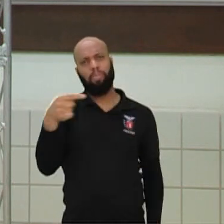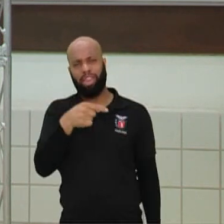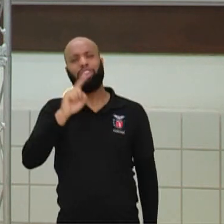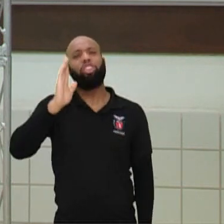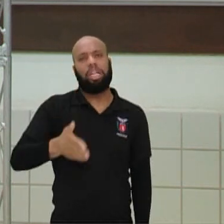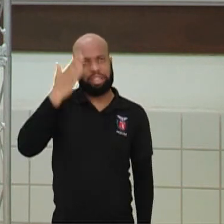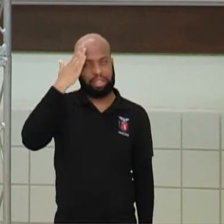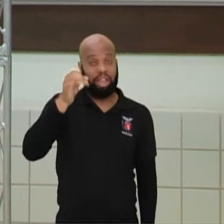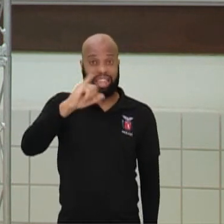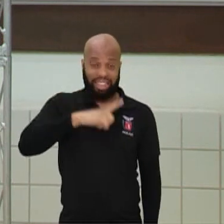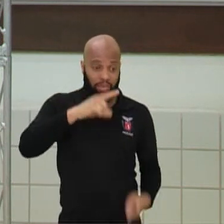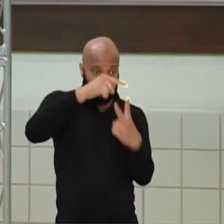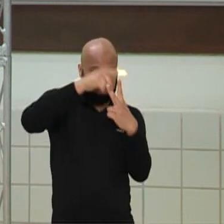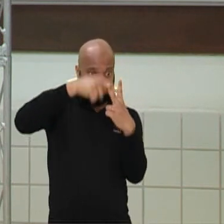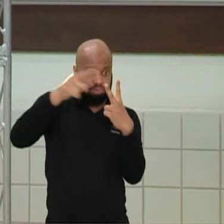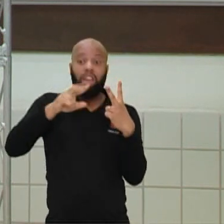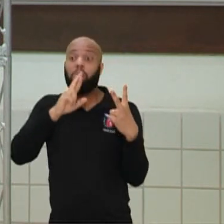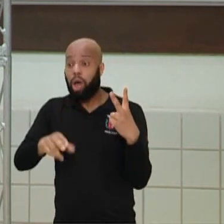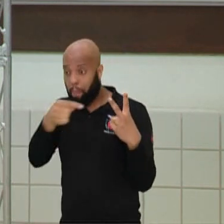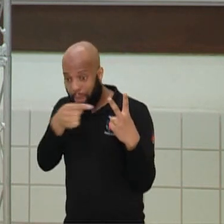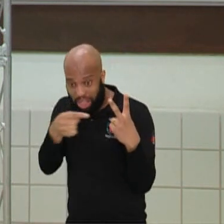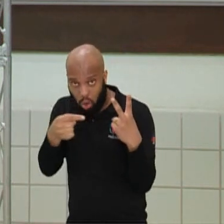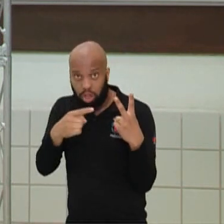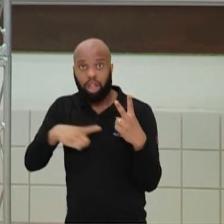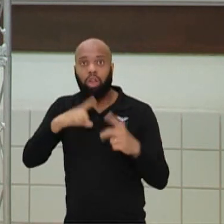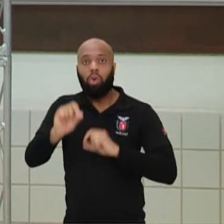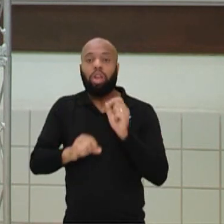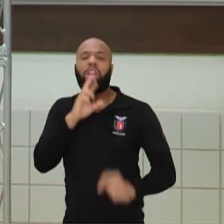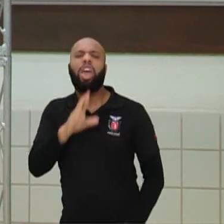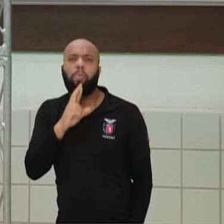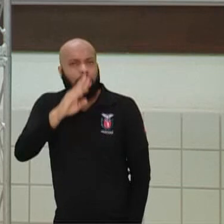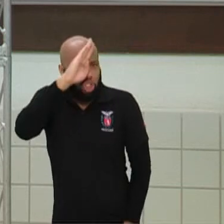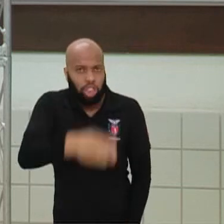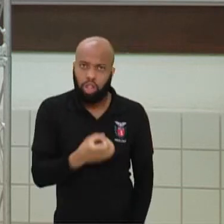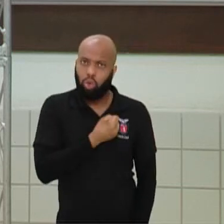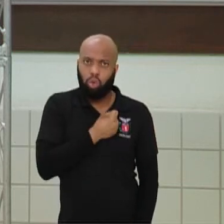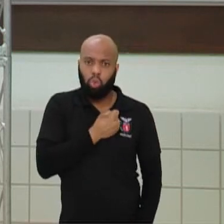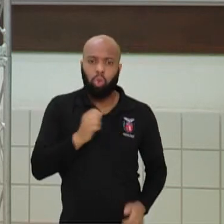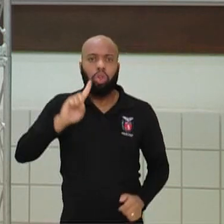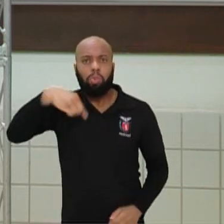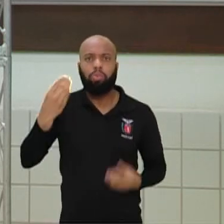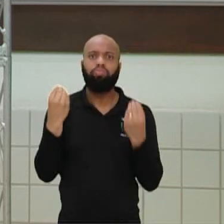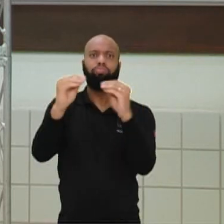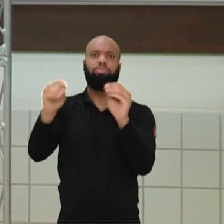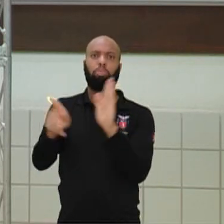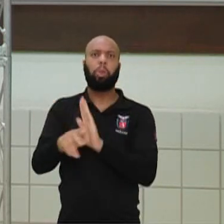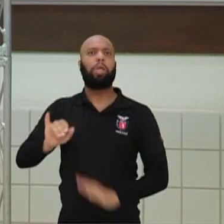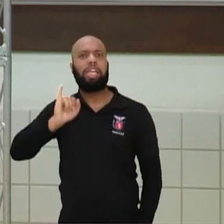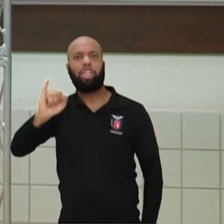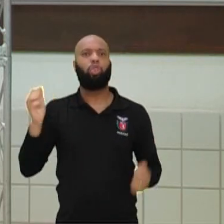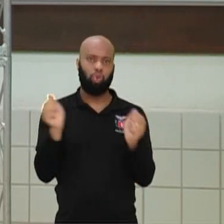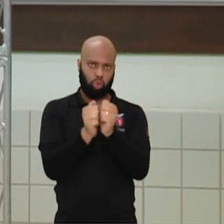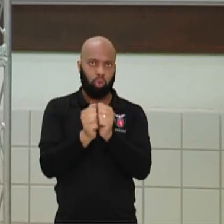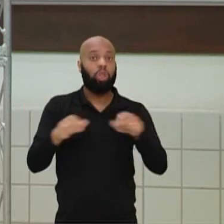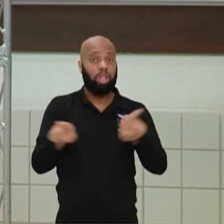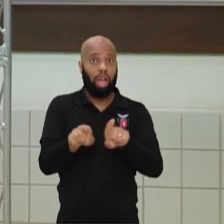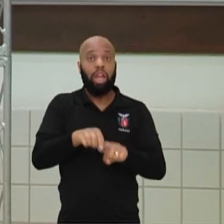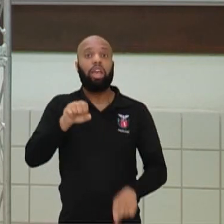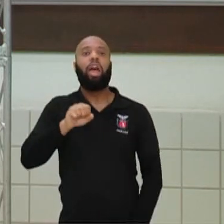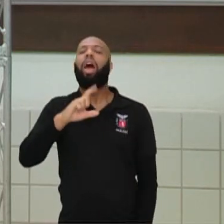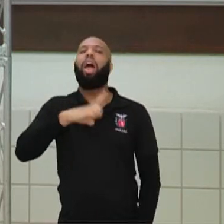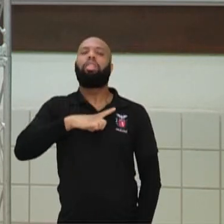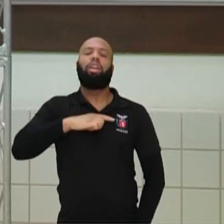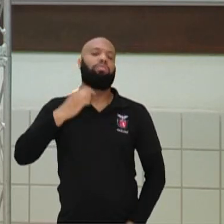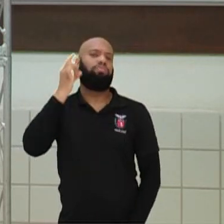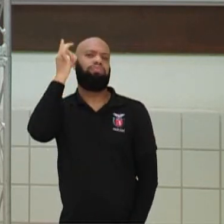quadrada de número negativo, você vai resolver a raiz acompanhado da unidade imaginária, que é o i. Aí fica